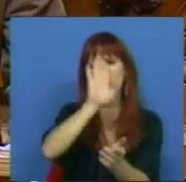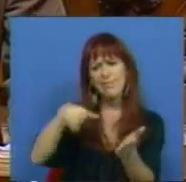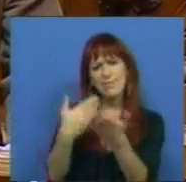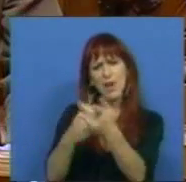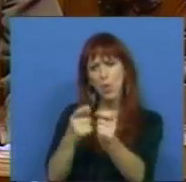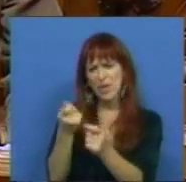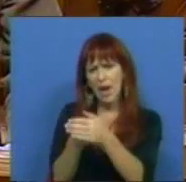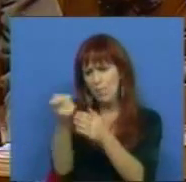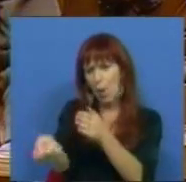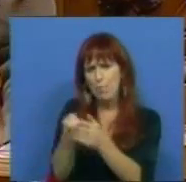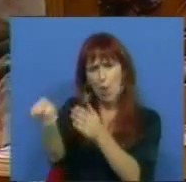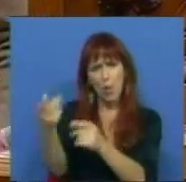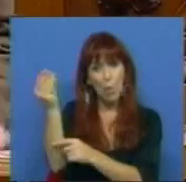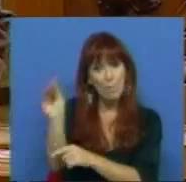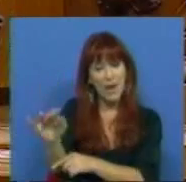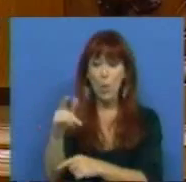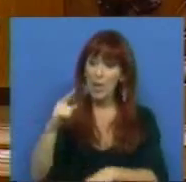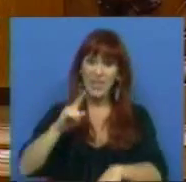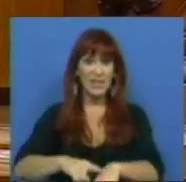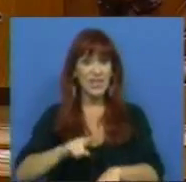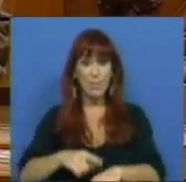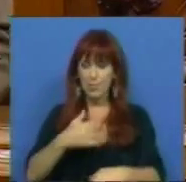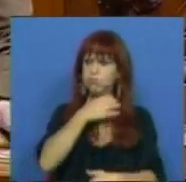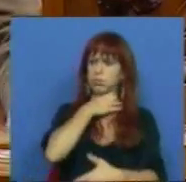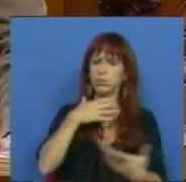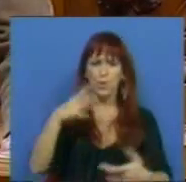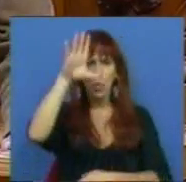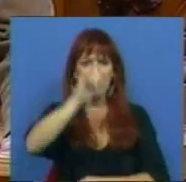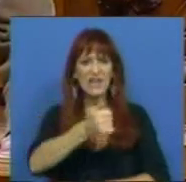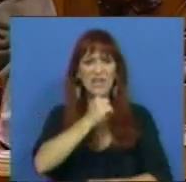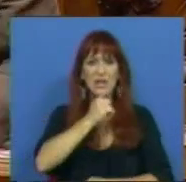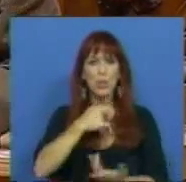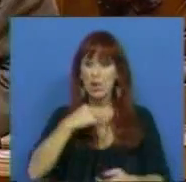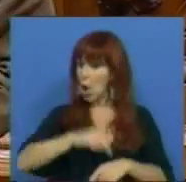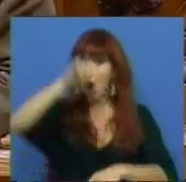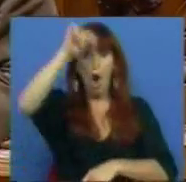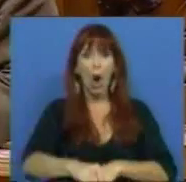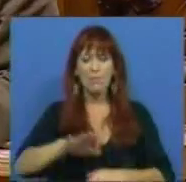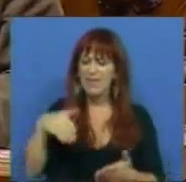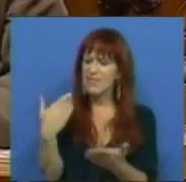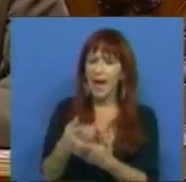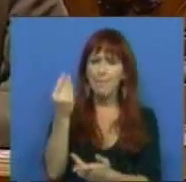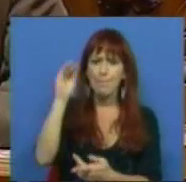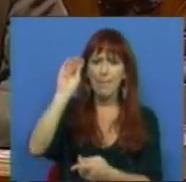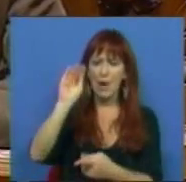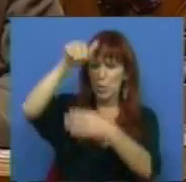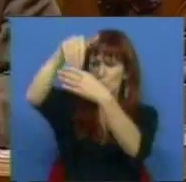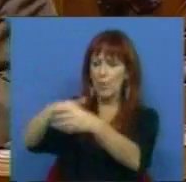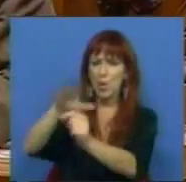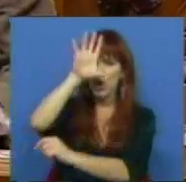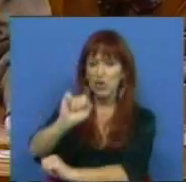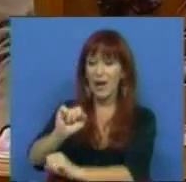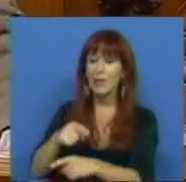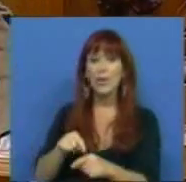aplicou o seu dinheiro no banco. E quando chegou o momento do colapso, o Governo decidiu uma imediata nacionalização dos